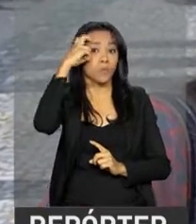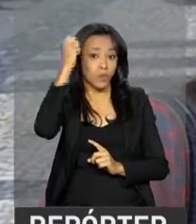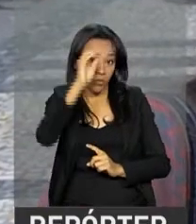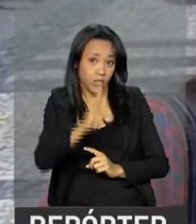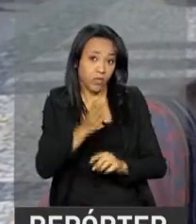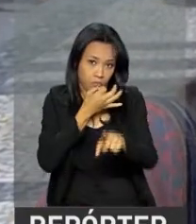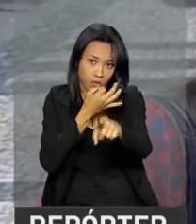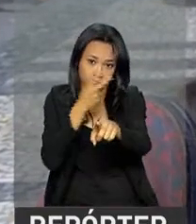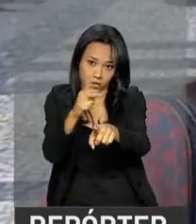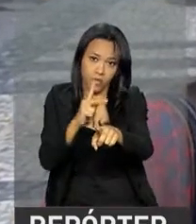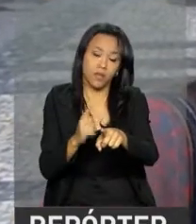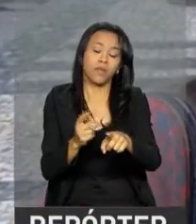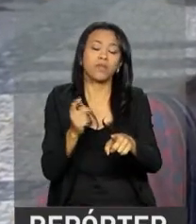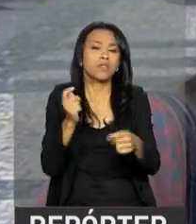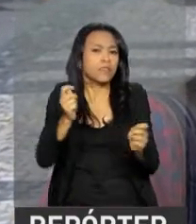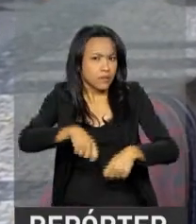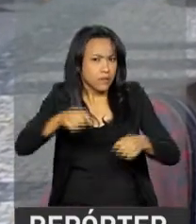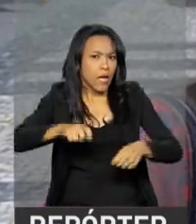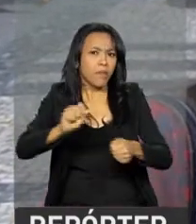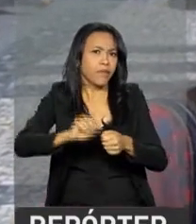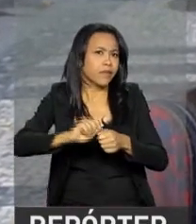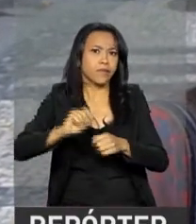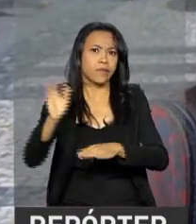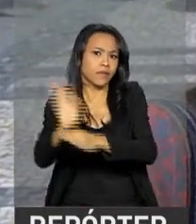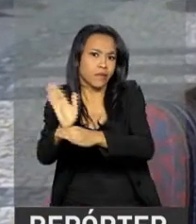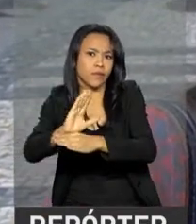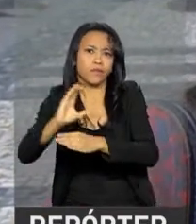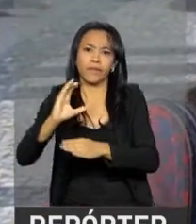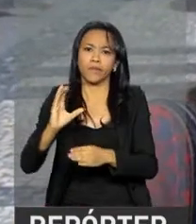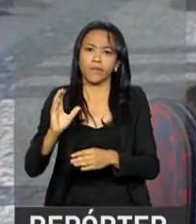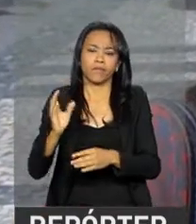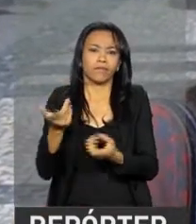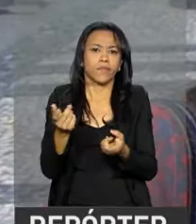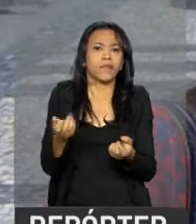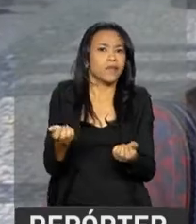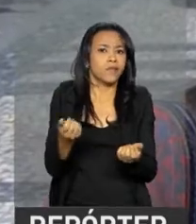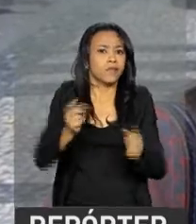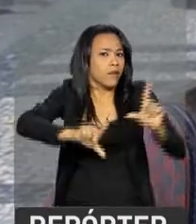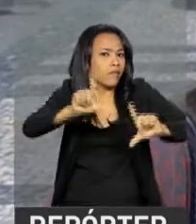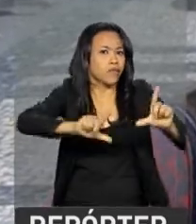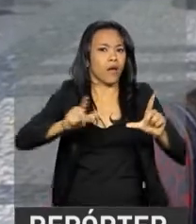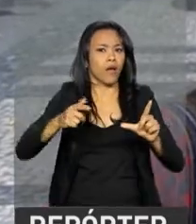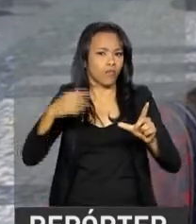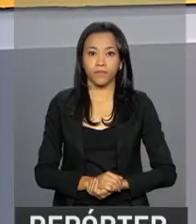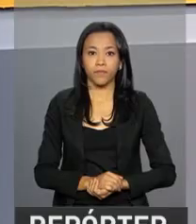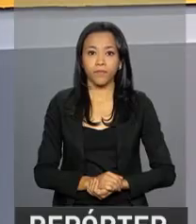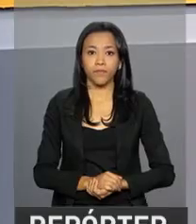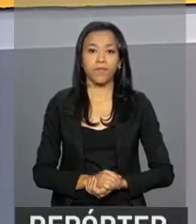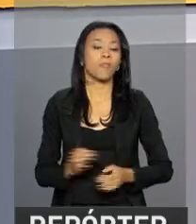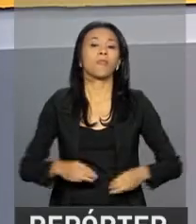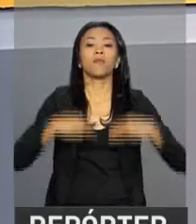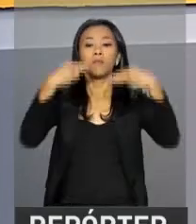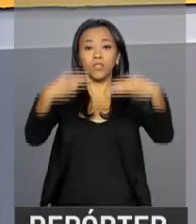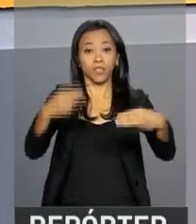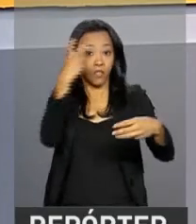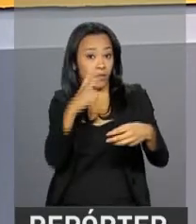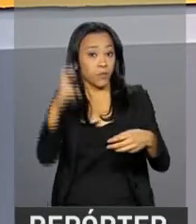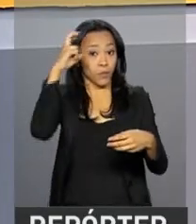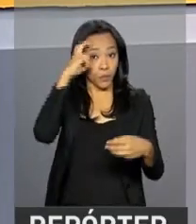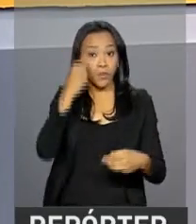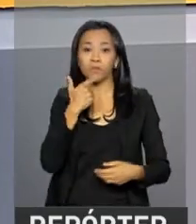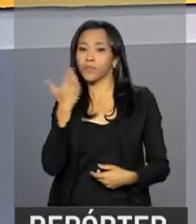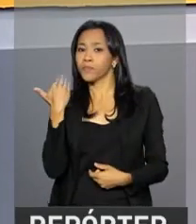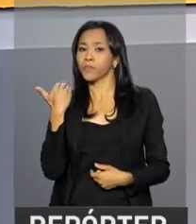tem potencial para fazer cinema e crescer na televisão, então acho importante. O Ministério da